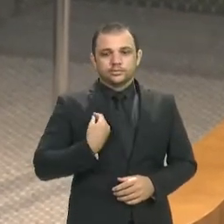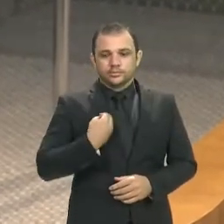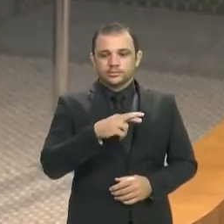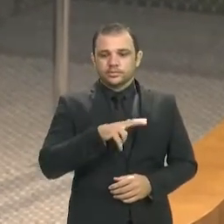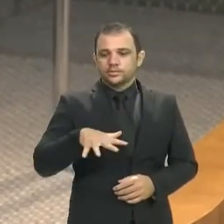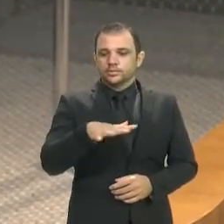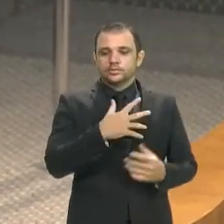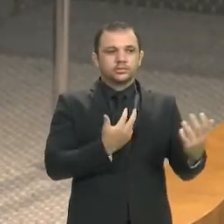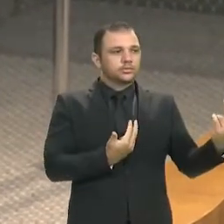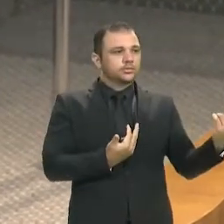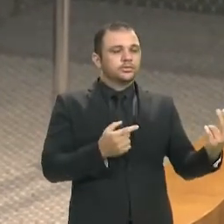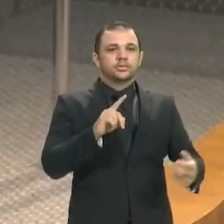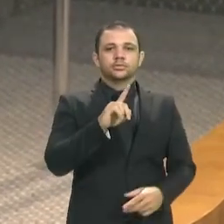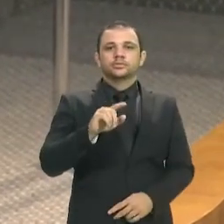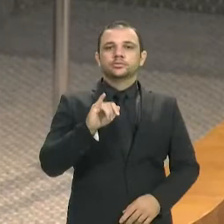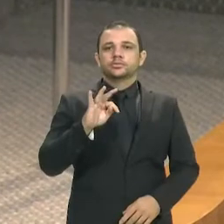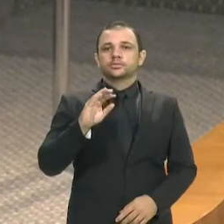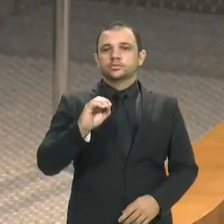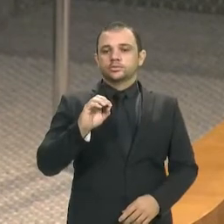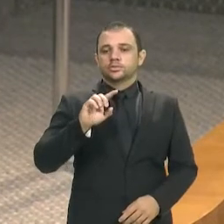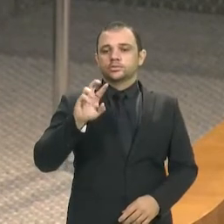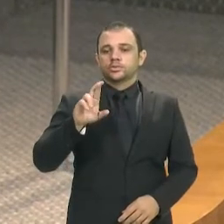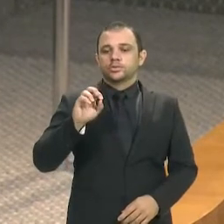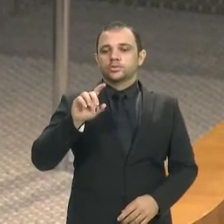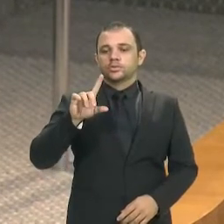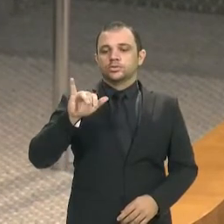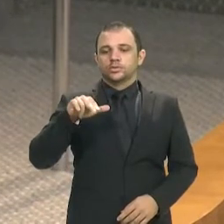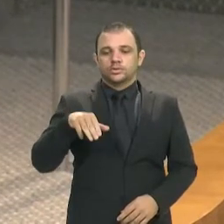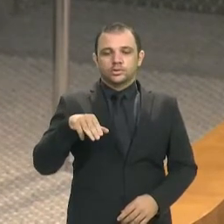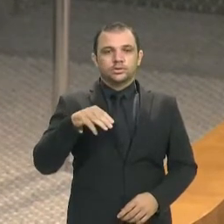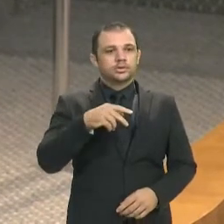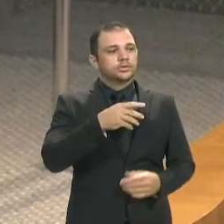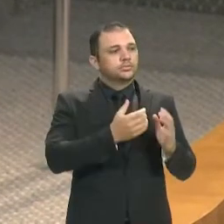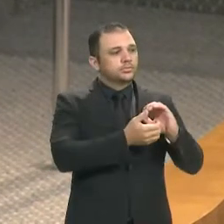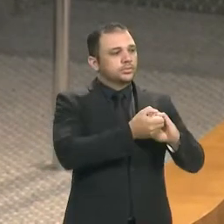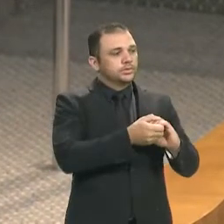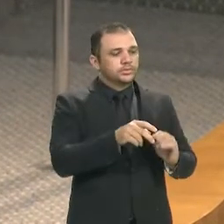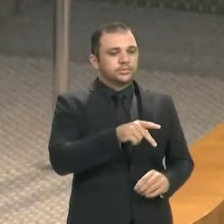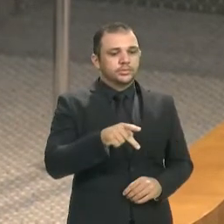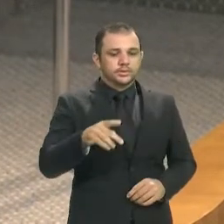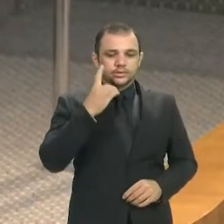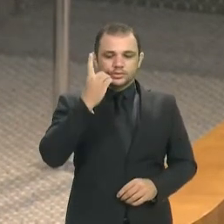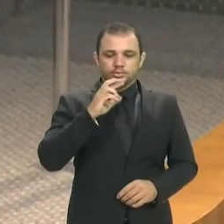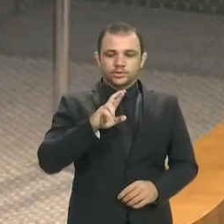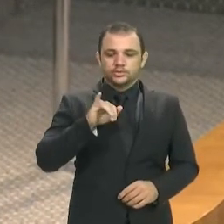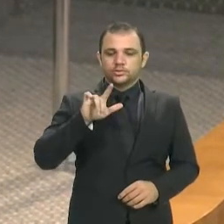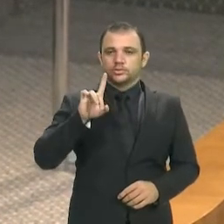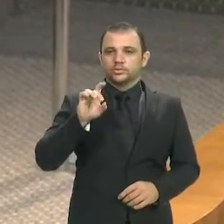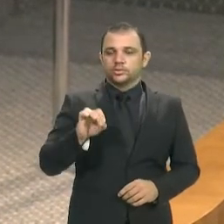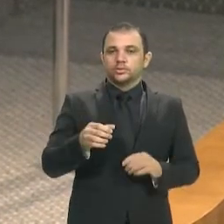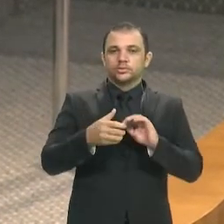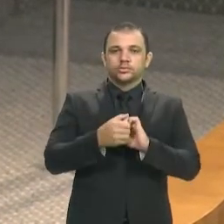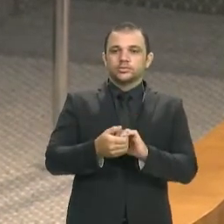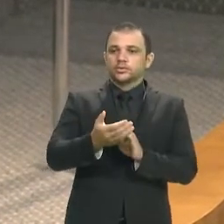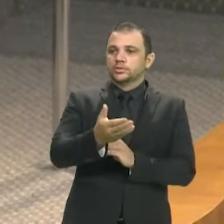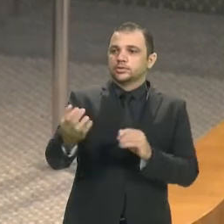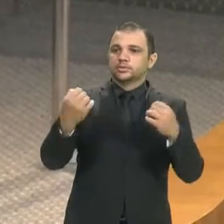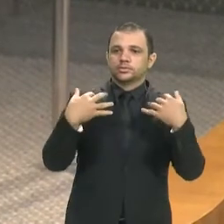Rolim, deputado Rildo, cumprimentar todos os colegas em nome do deputado Ariston, deputado Antônio